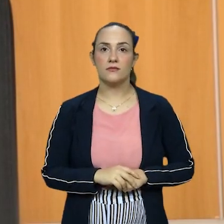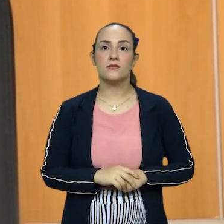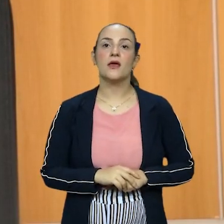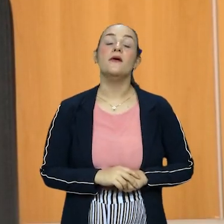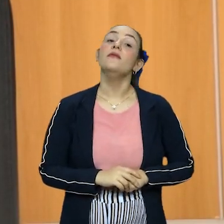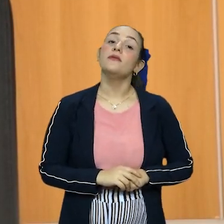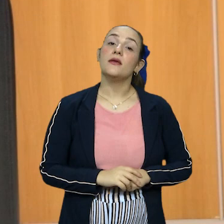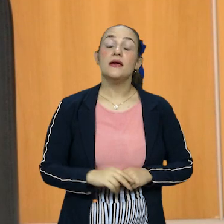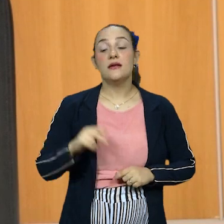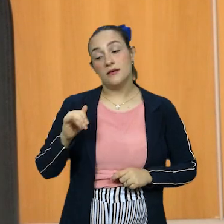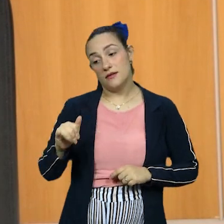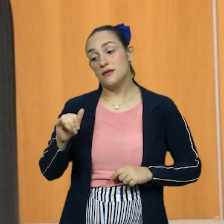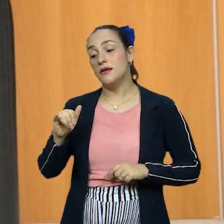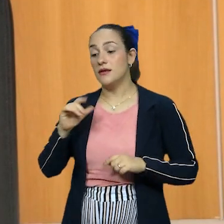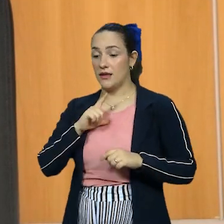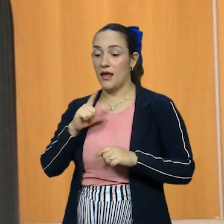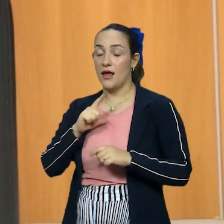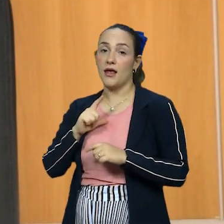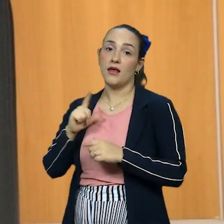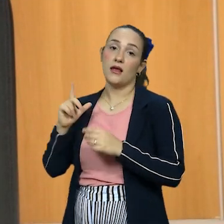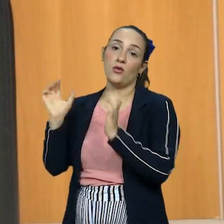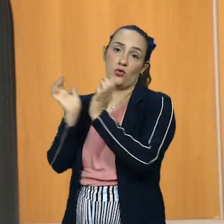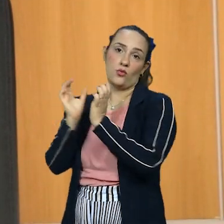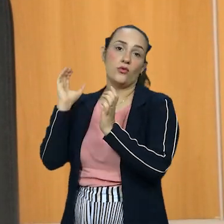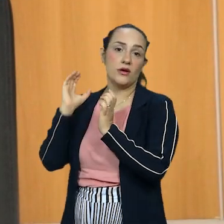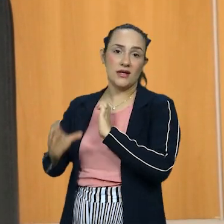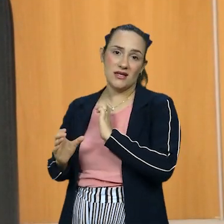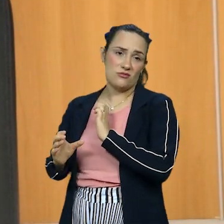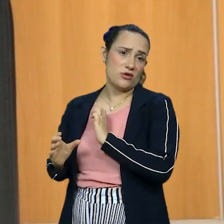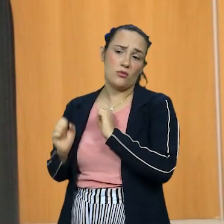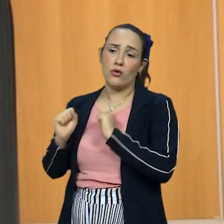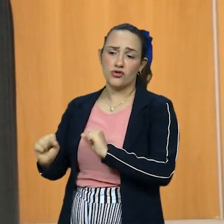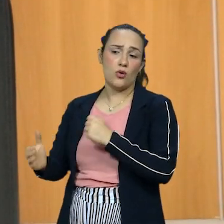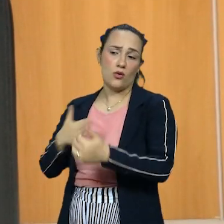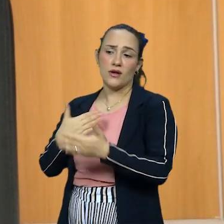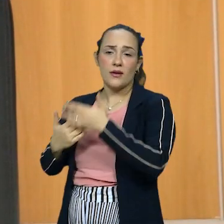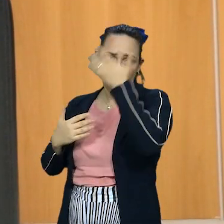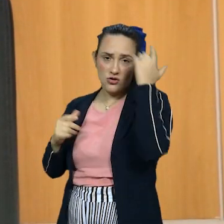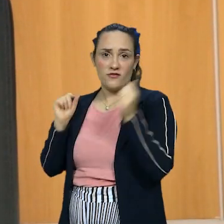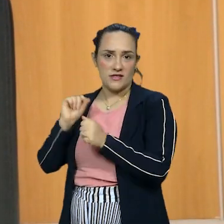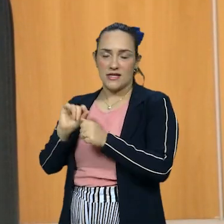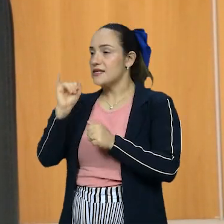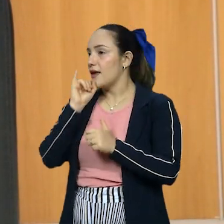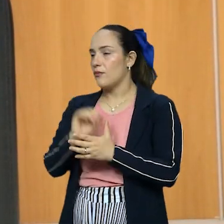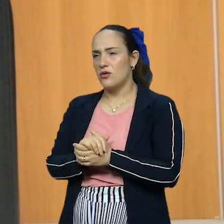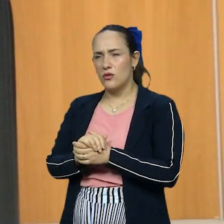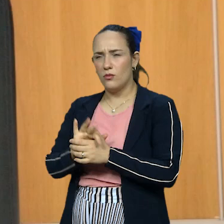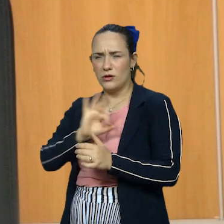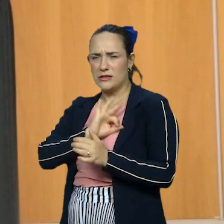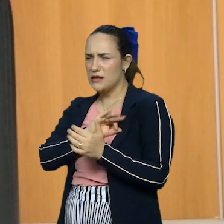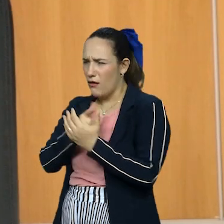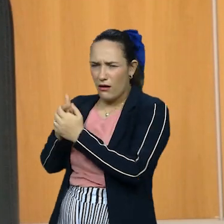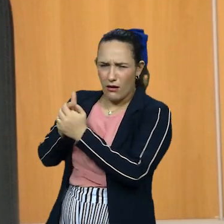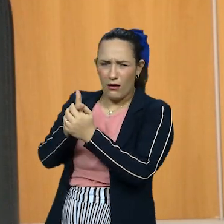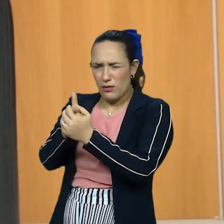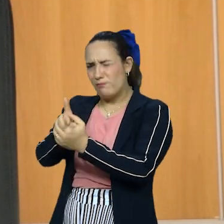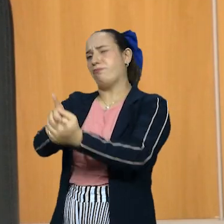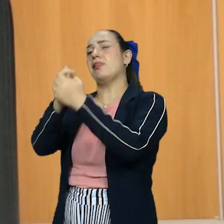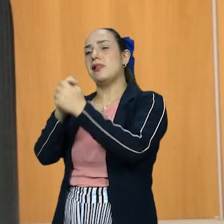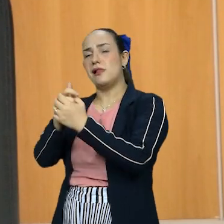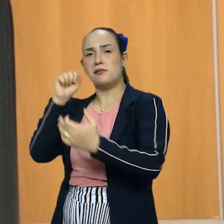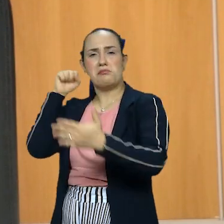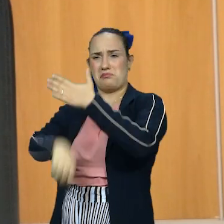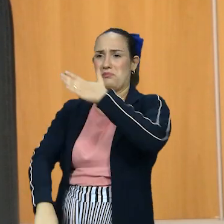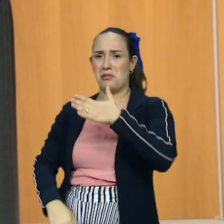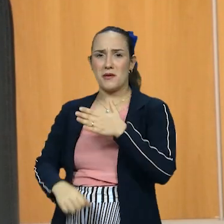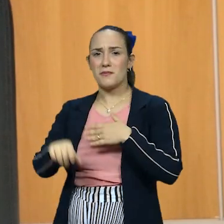aquele que pode ser cometido tanto pelo militar como pelo cidadão comum, como, por exemplo, uma lesão corporal, né? O policial, numa ação, acaba provocando